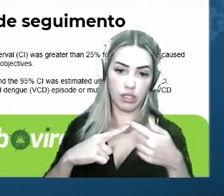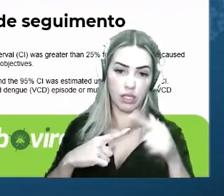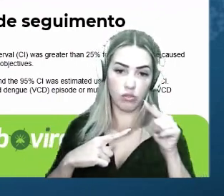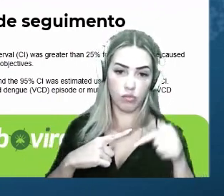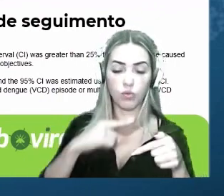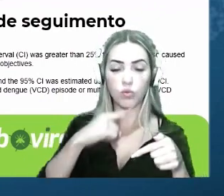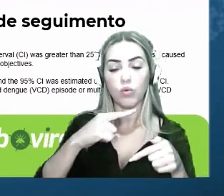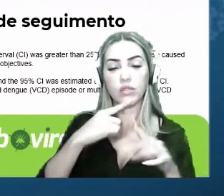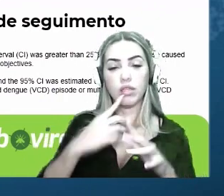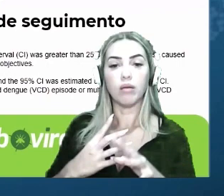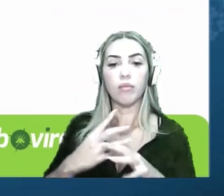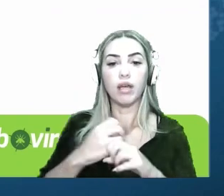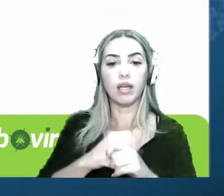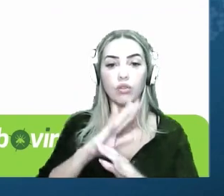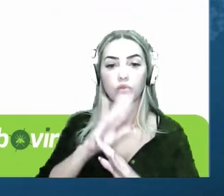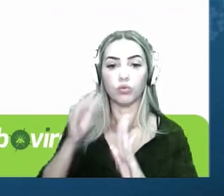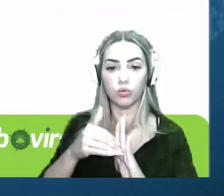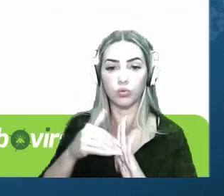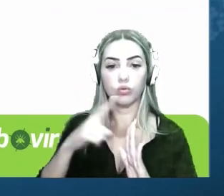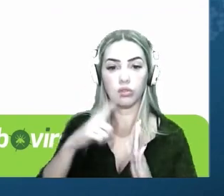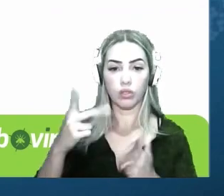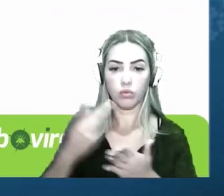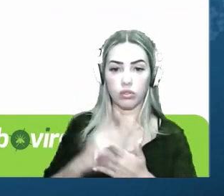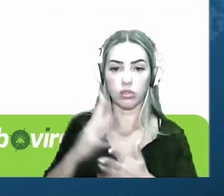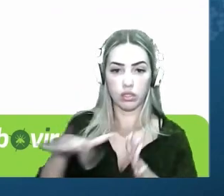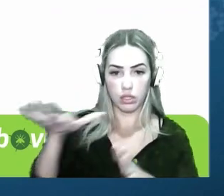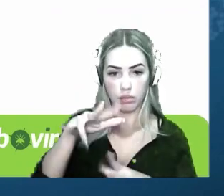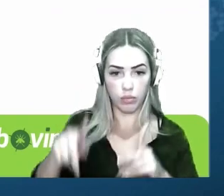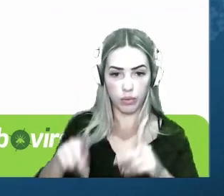capturar absolutamente tudo o que está acontecendo na população.